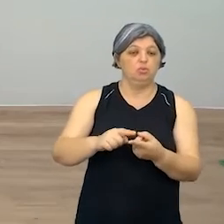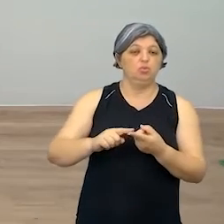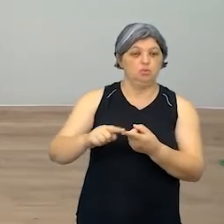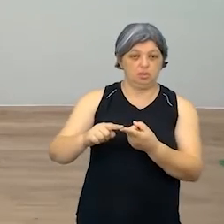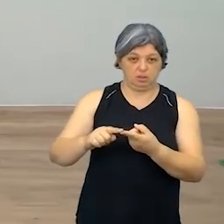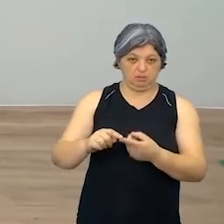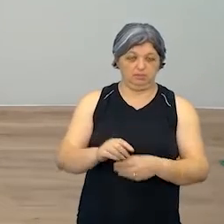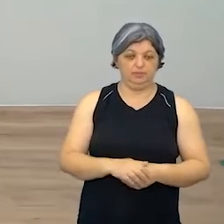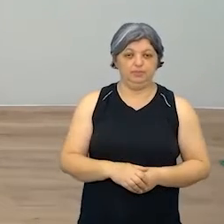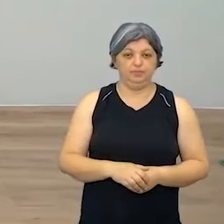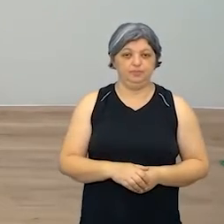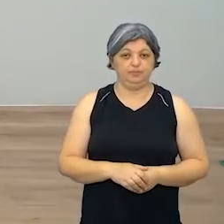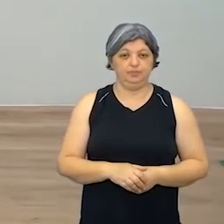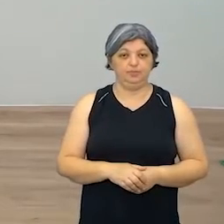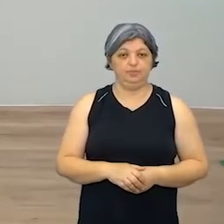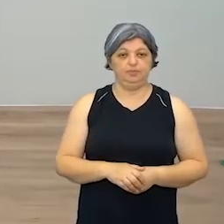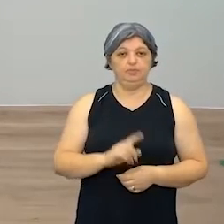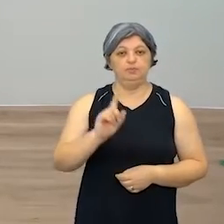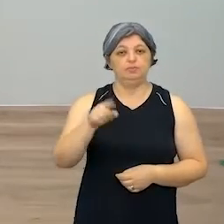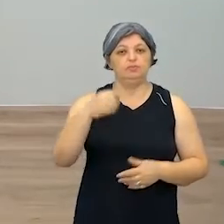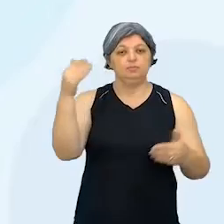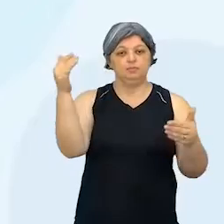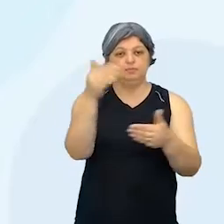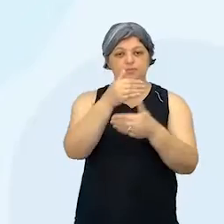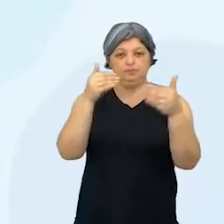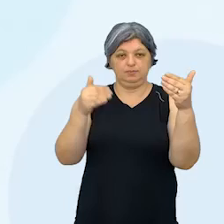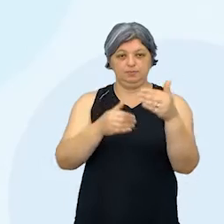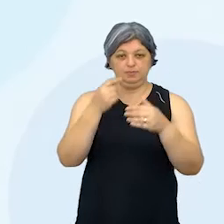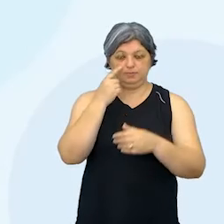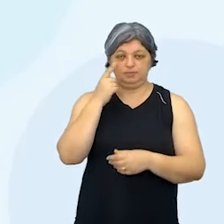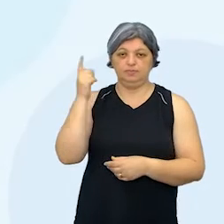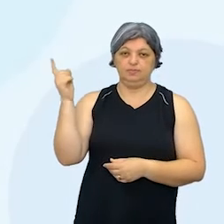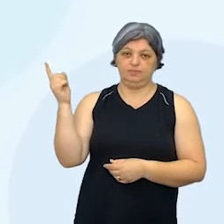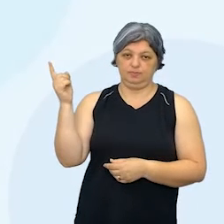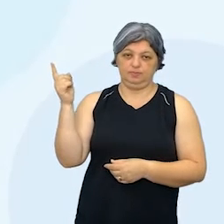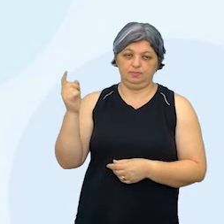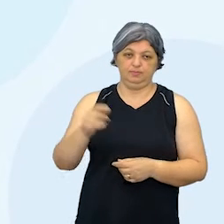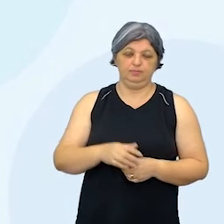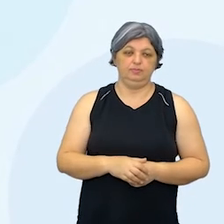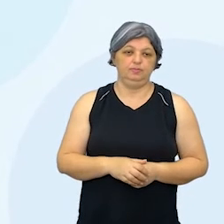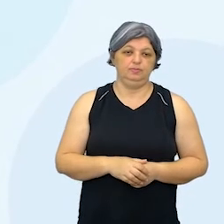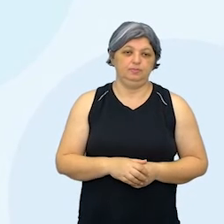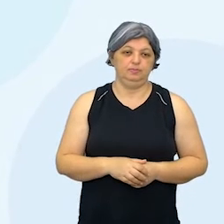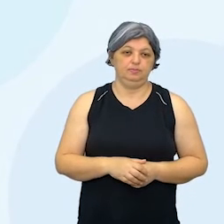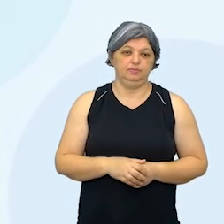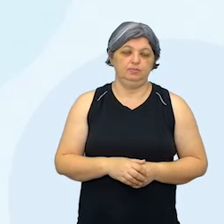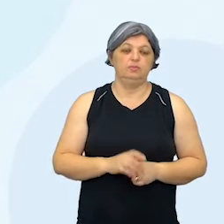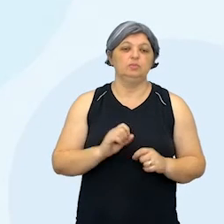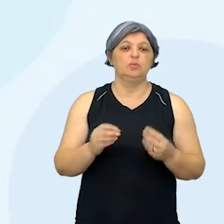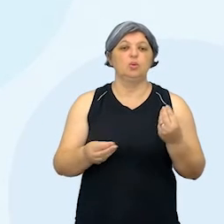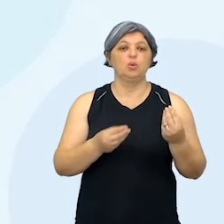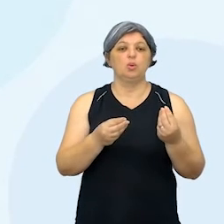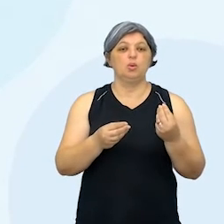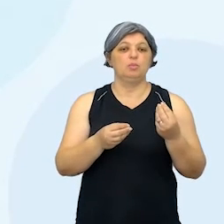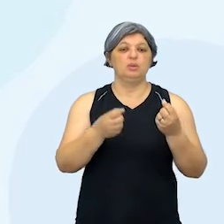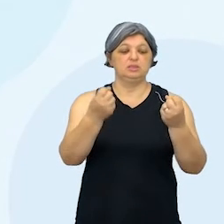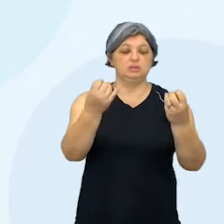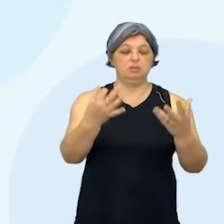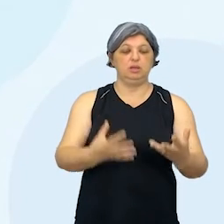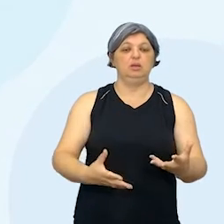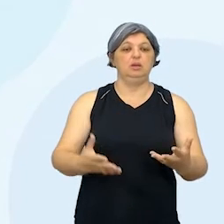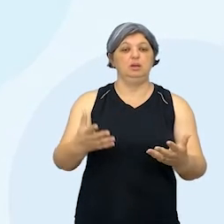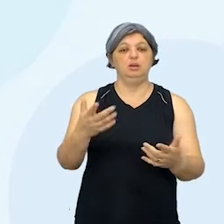olhando aí na tela a próxima apresentação. Pode colocar, por favor. Em relação ao comunicar o problema de